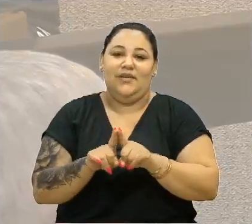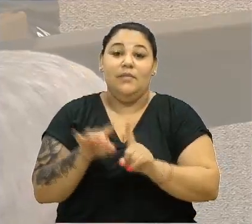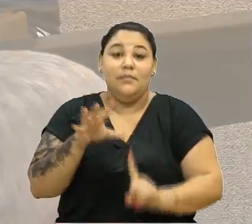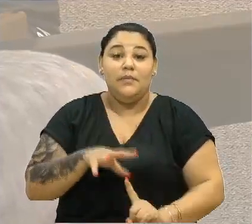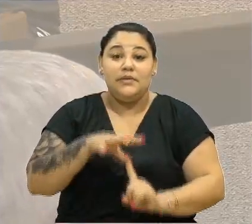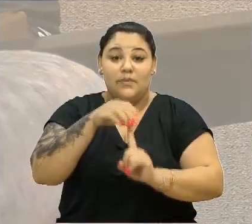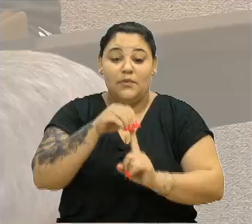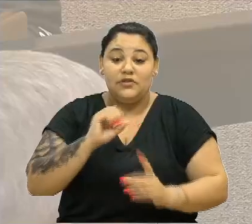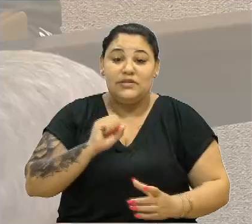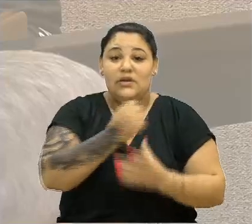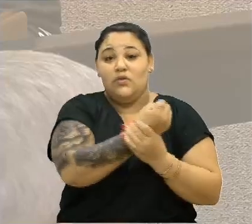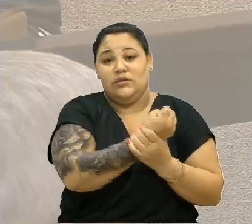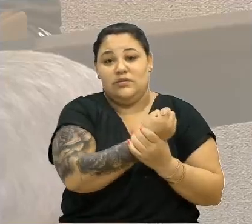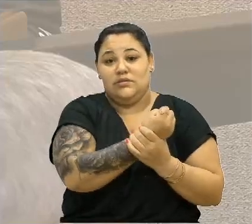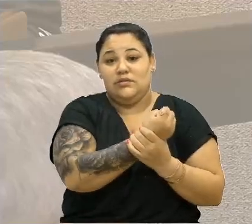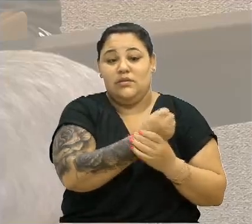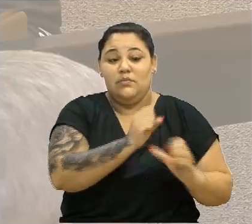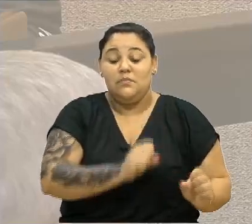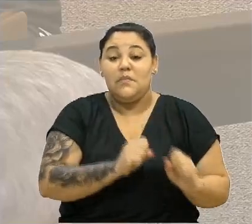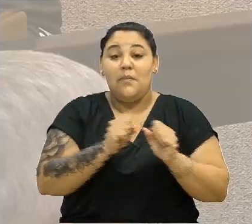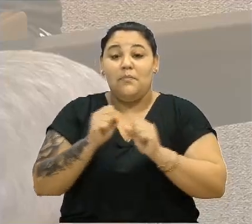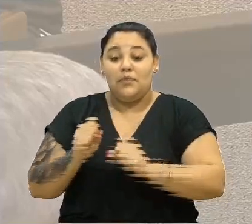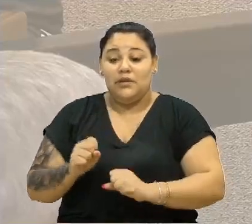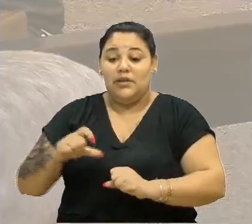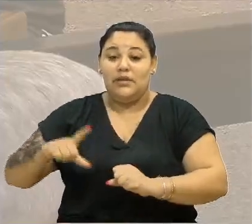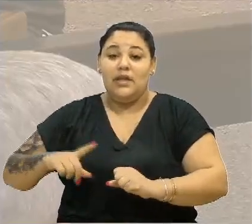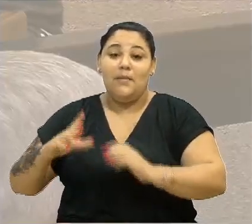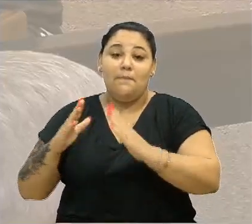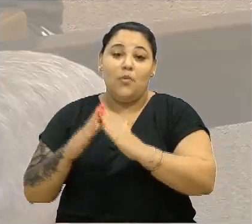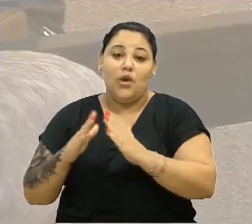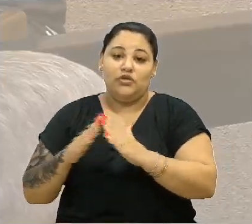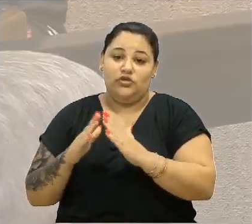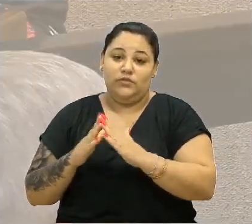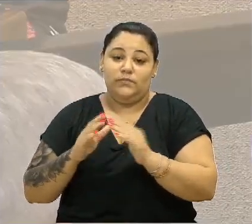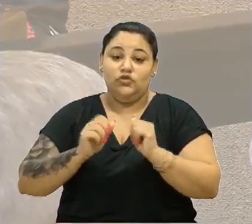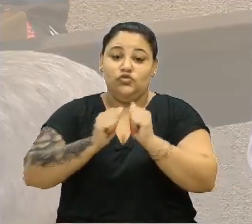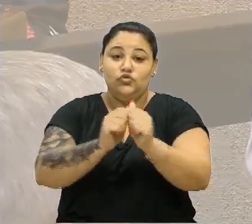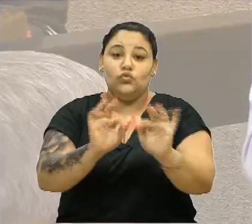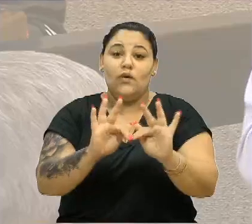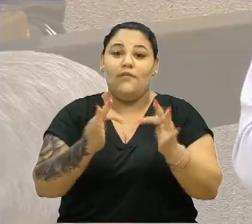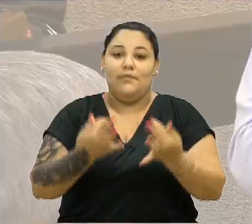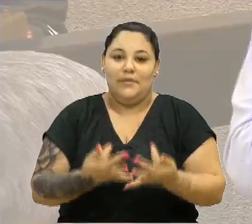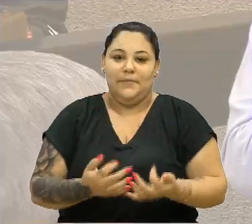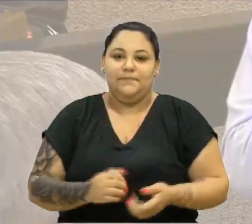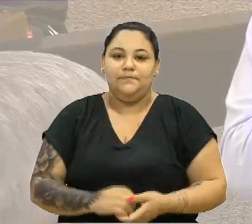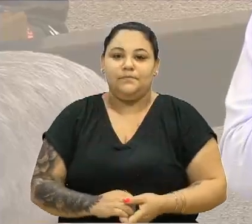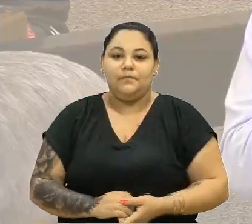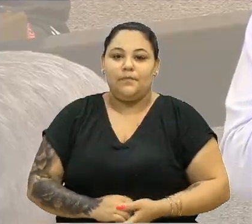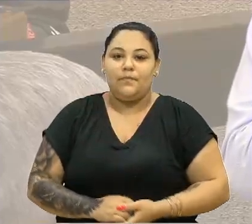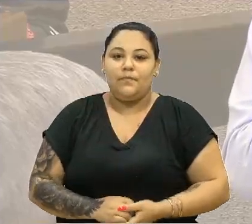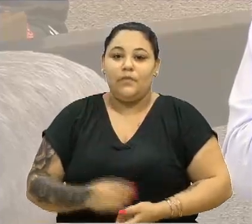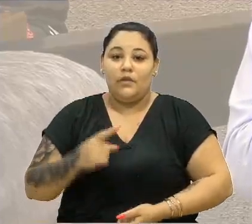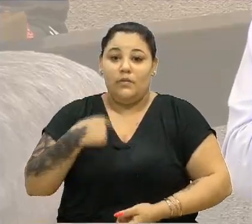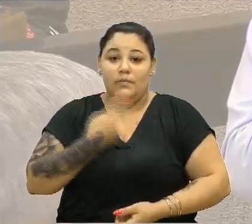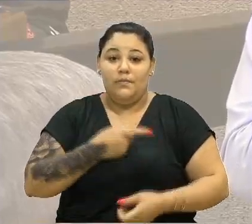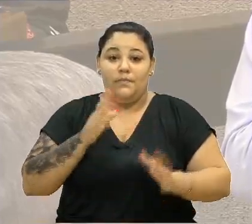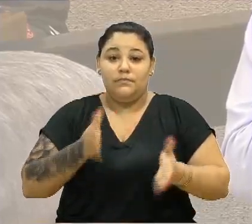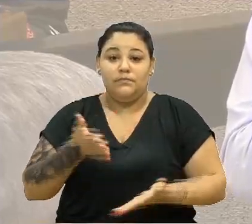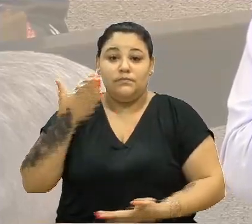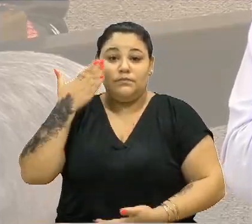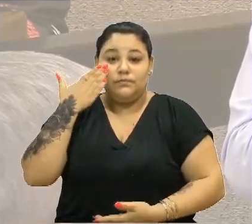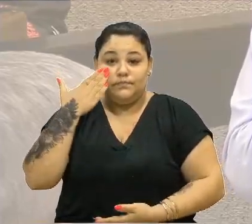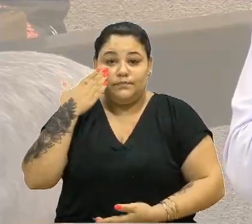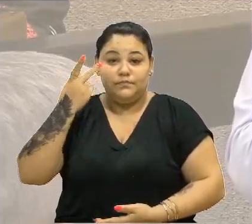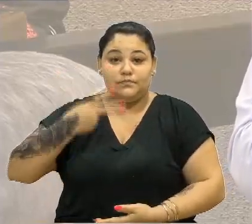a segurança para poder ter a sua moradia com a sua família. Nós sabemos, vereador Lucas